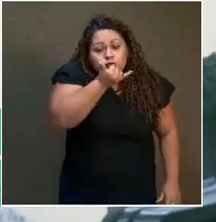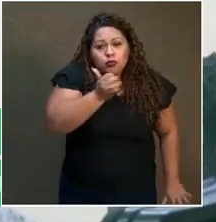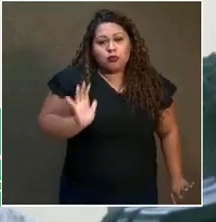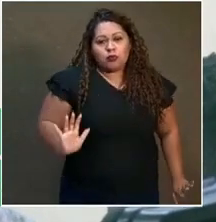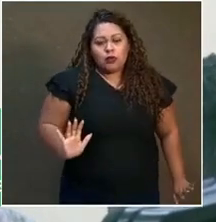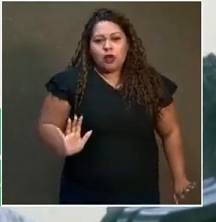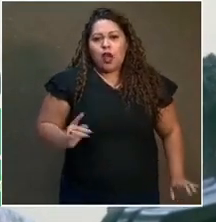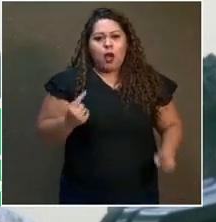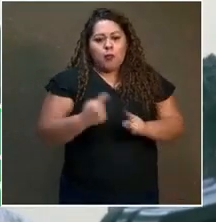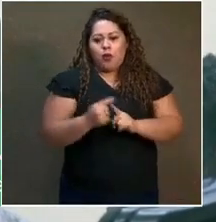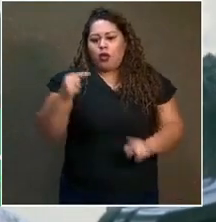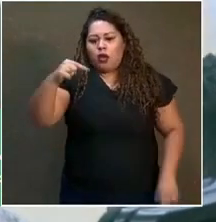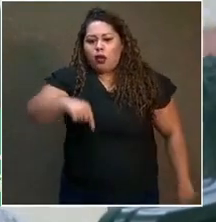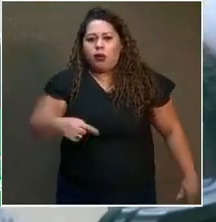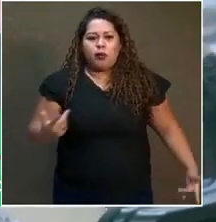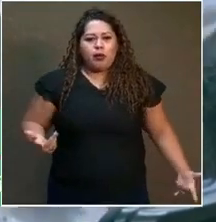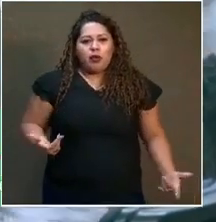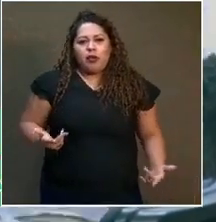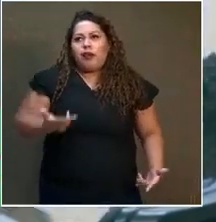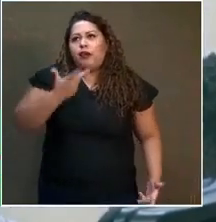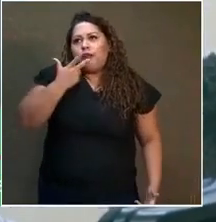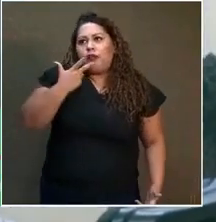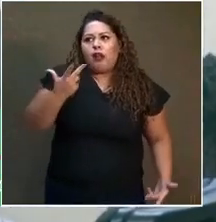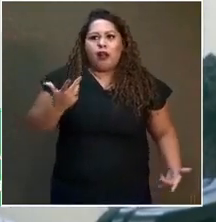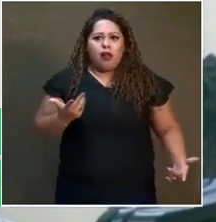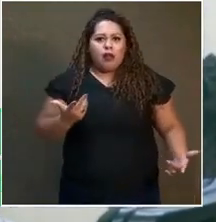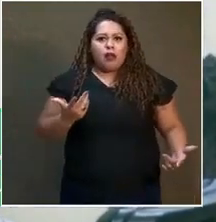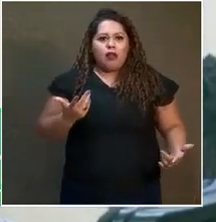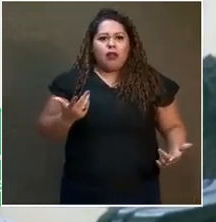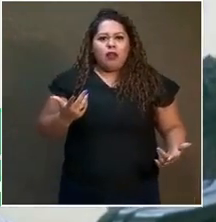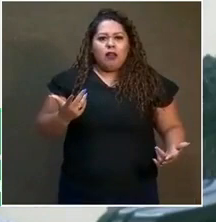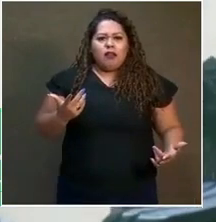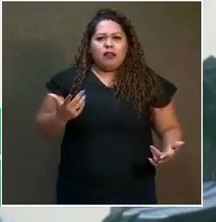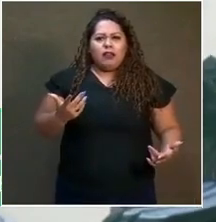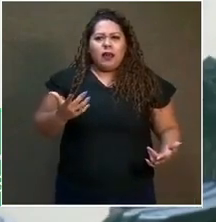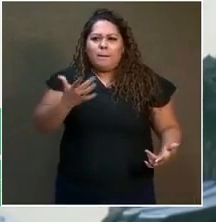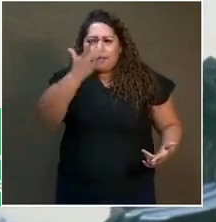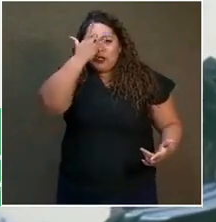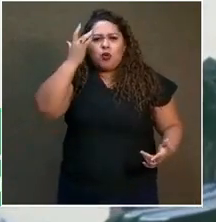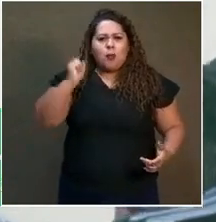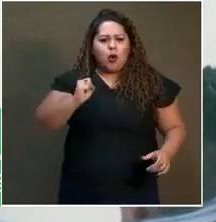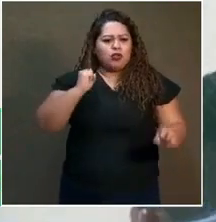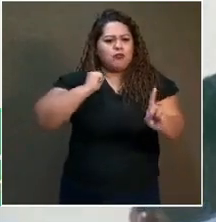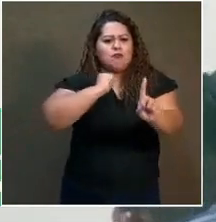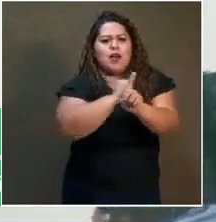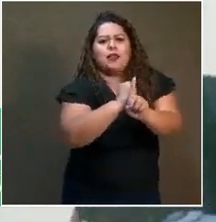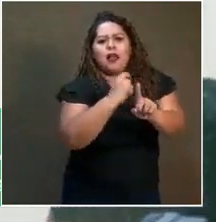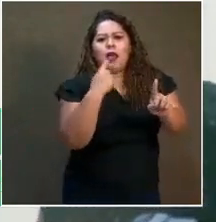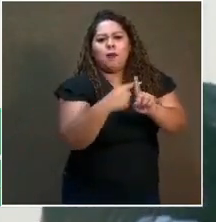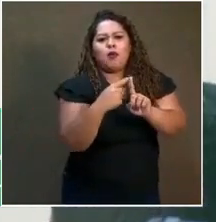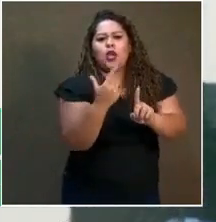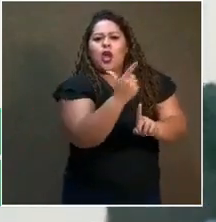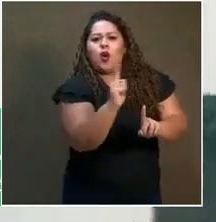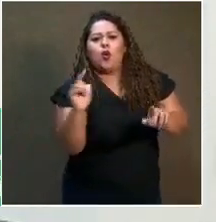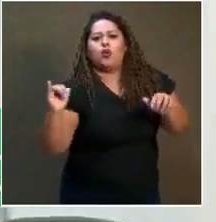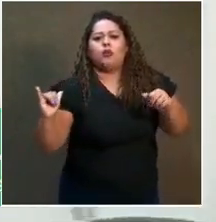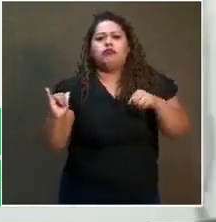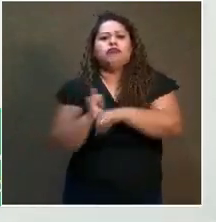não estou aqui me utilizando disso para falar que tem carta branca para se matar. Mas em uma